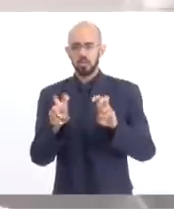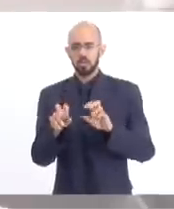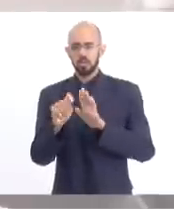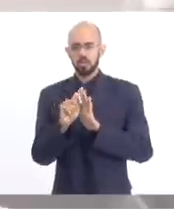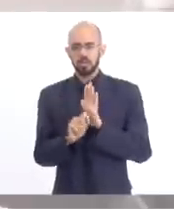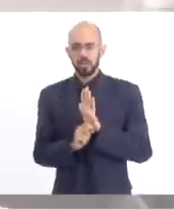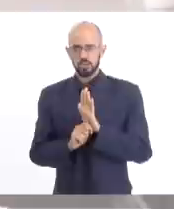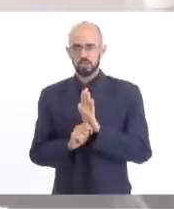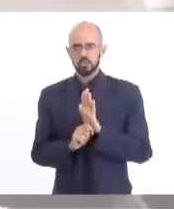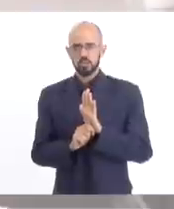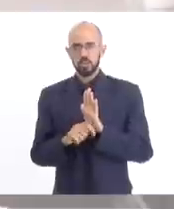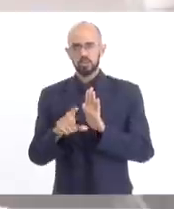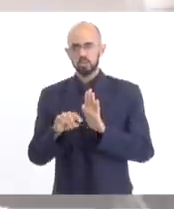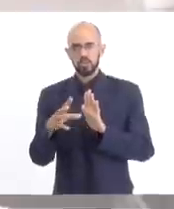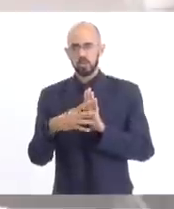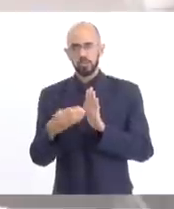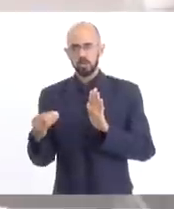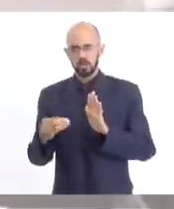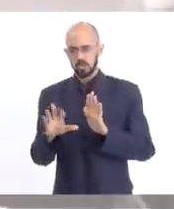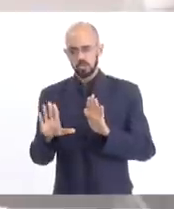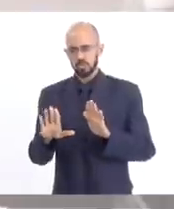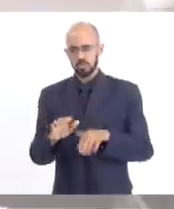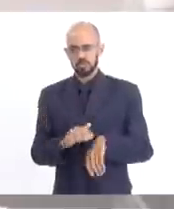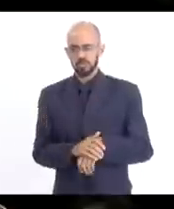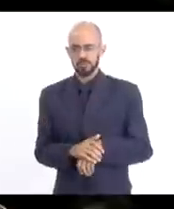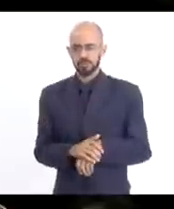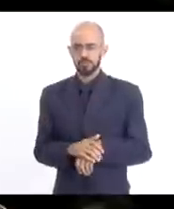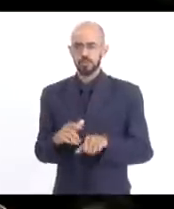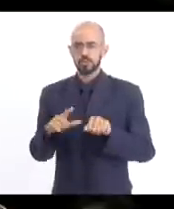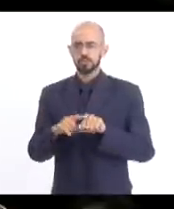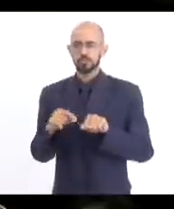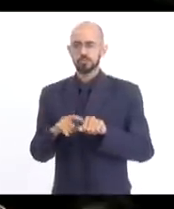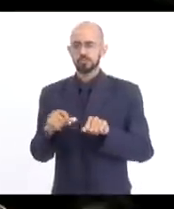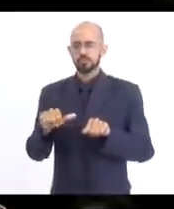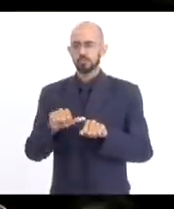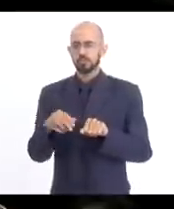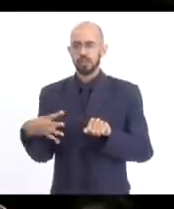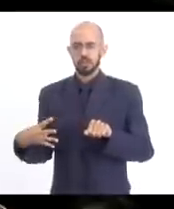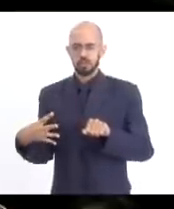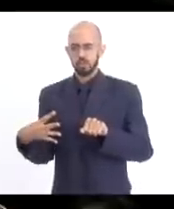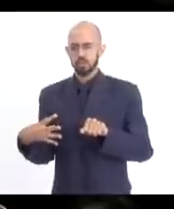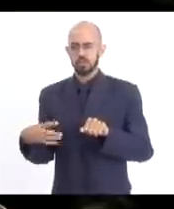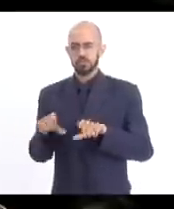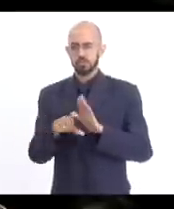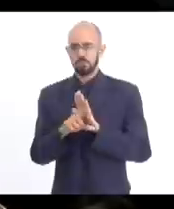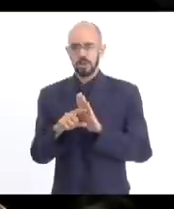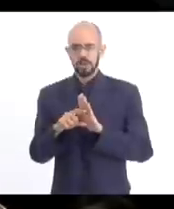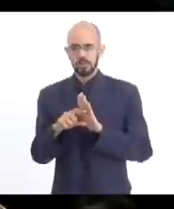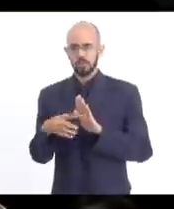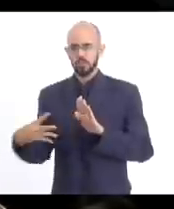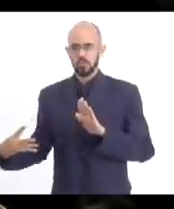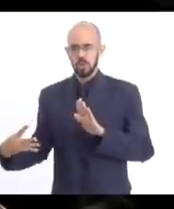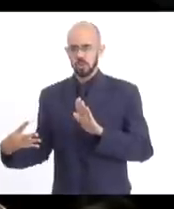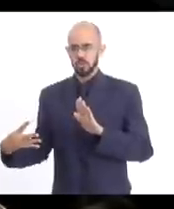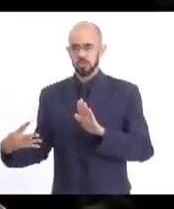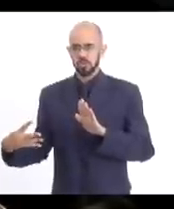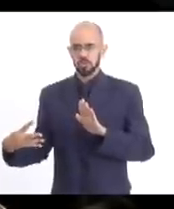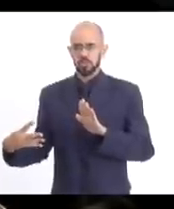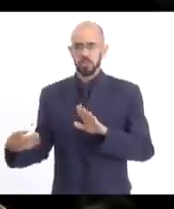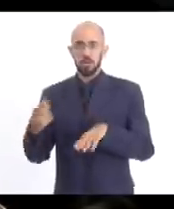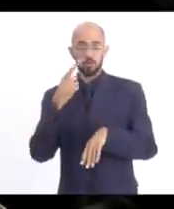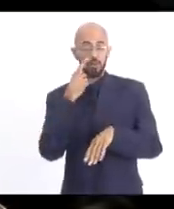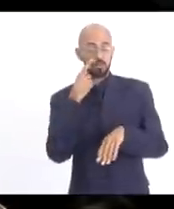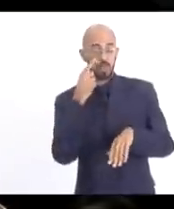legalidade. Da forma. Tá? Olha só, o artigo 14, parágrafo 4º, vê se o